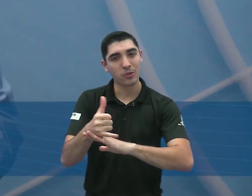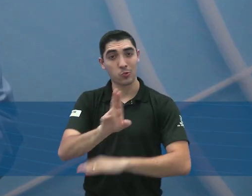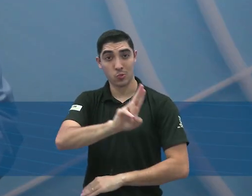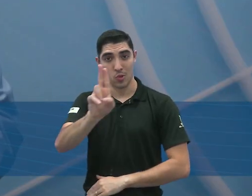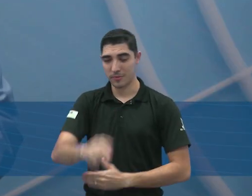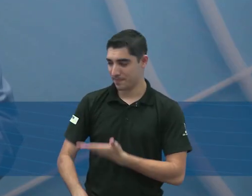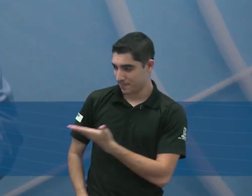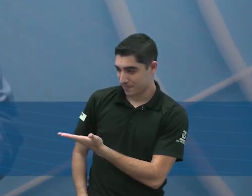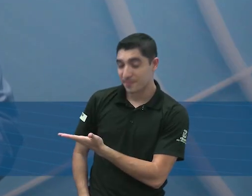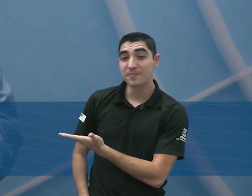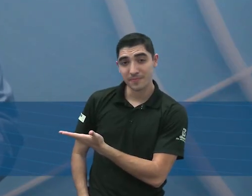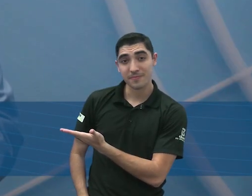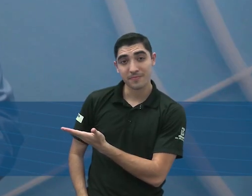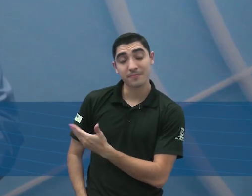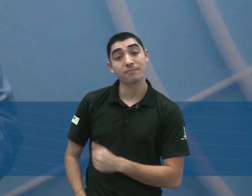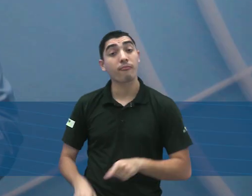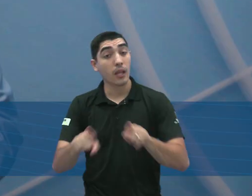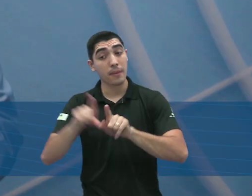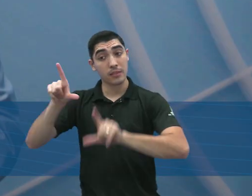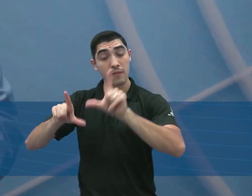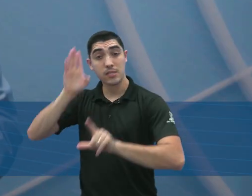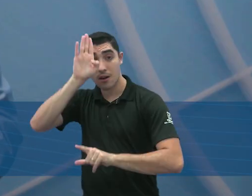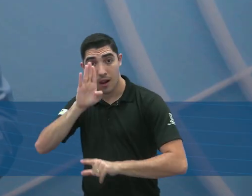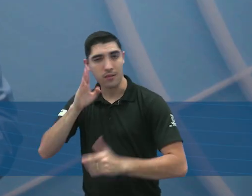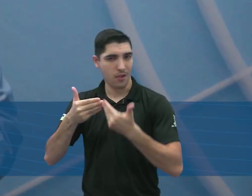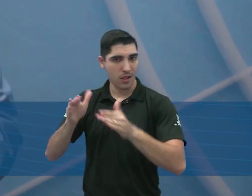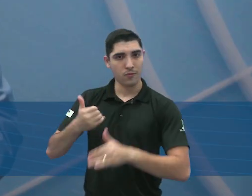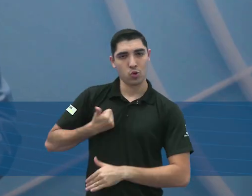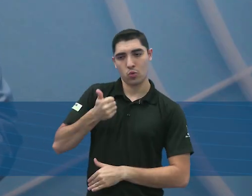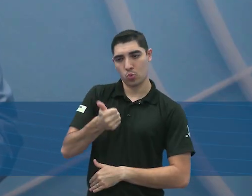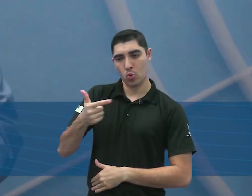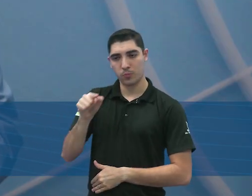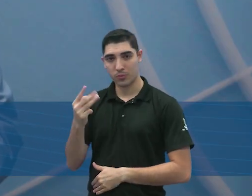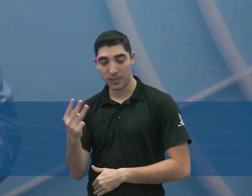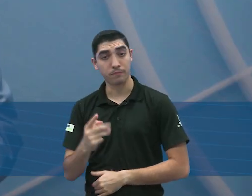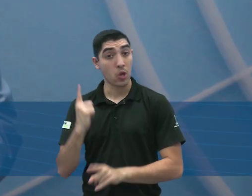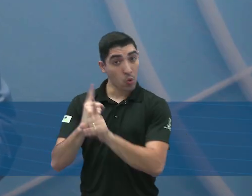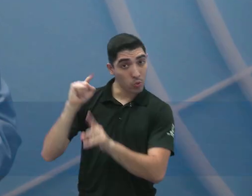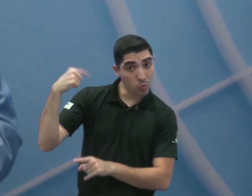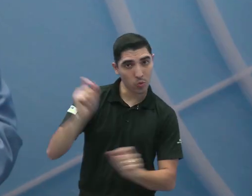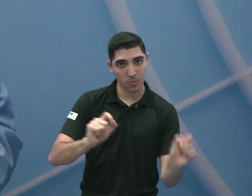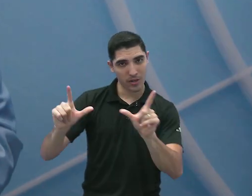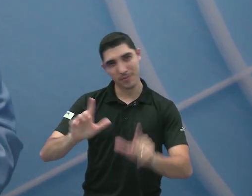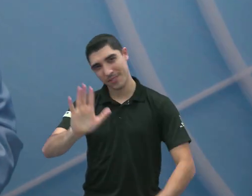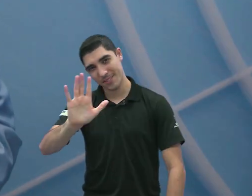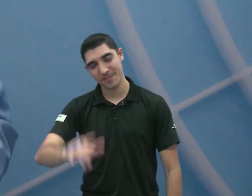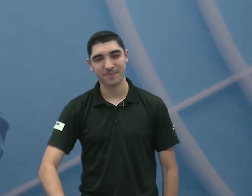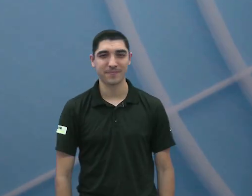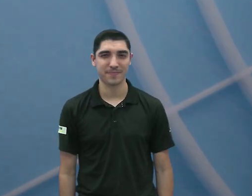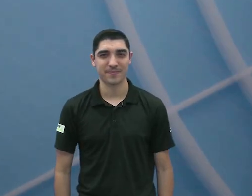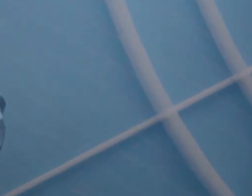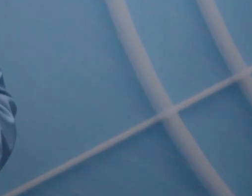youtube.com/TV Câmara SJC e canal aberto 12.3. Até o próximo Diálogos da Cidade. Tchau!